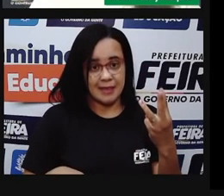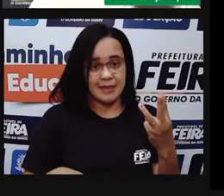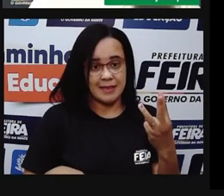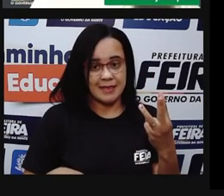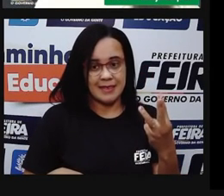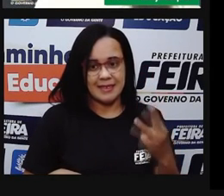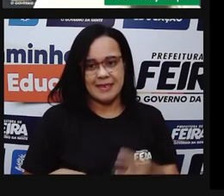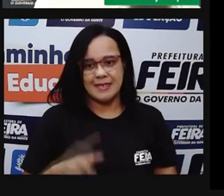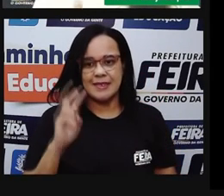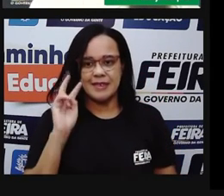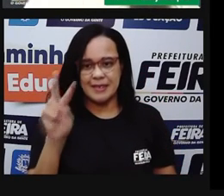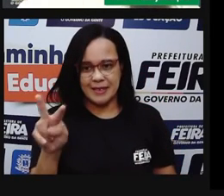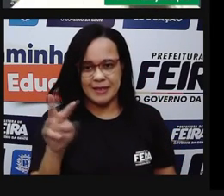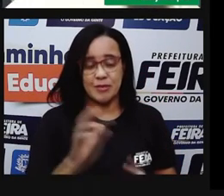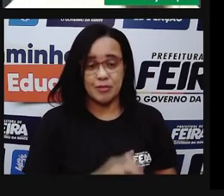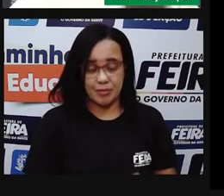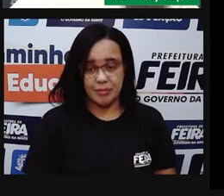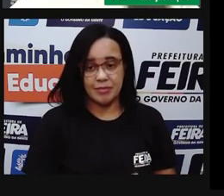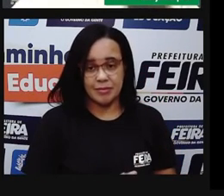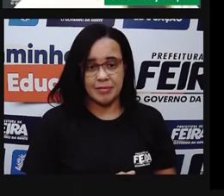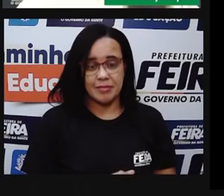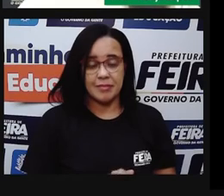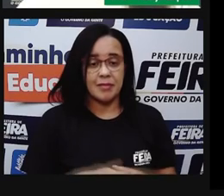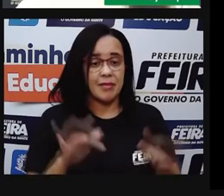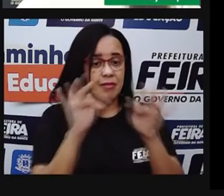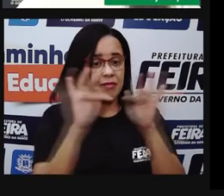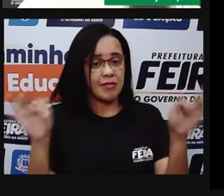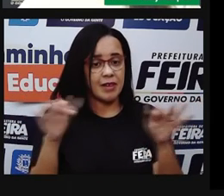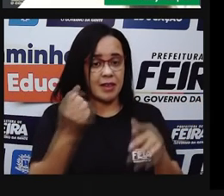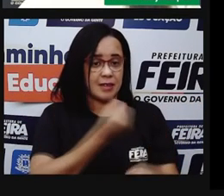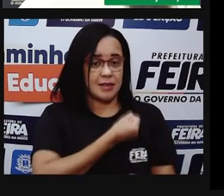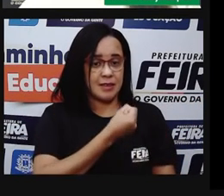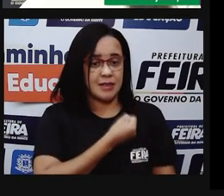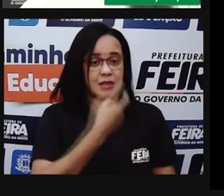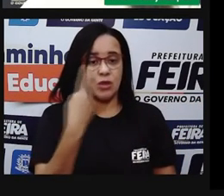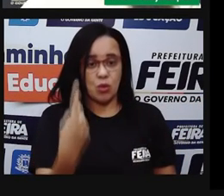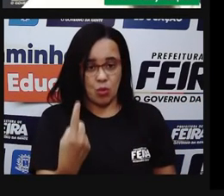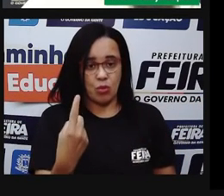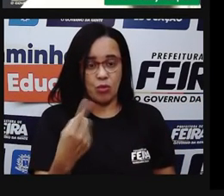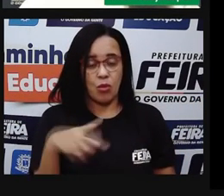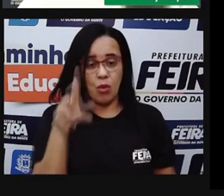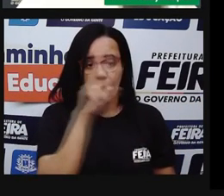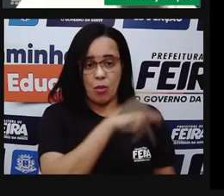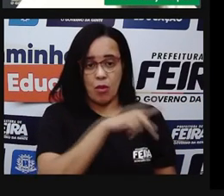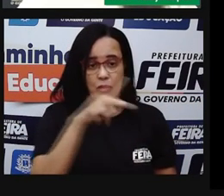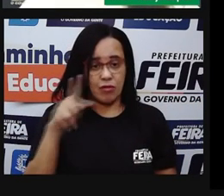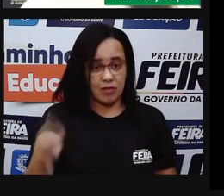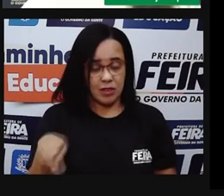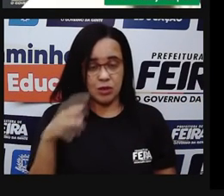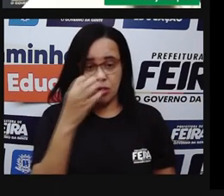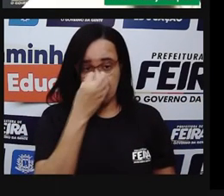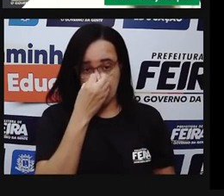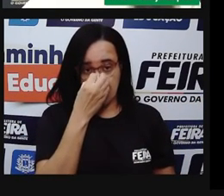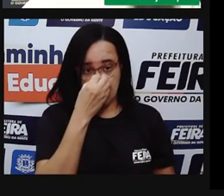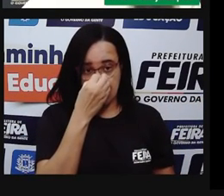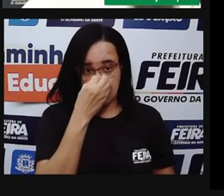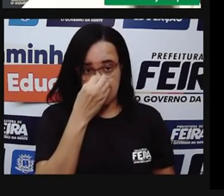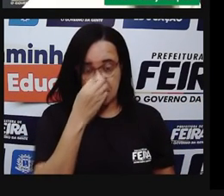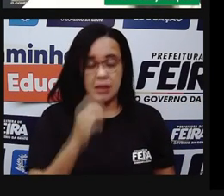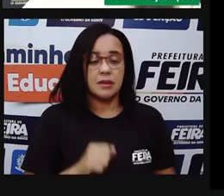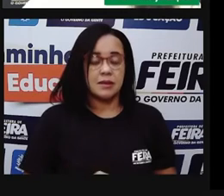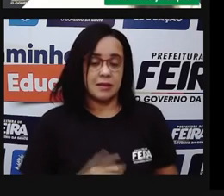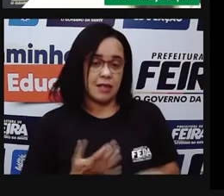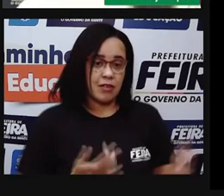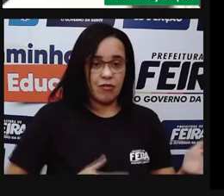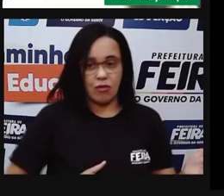lá? Na frase 1, eu tenho assim, ó. O professor palhaçada e forró casa